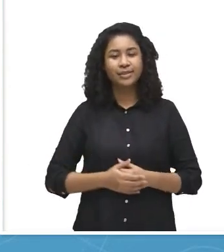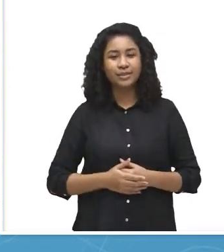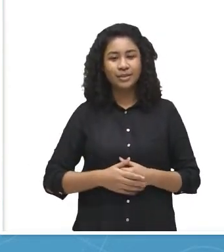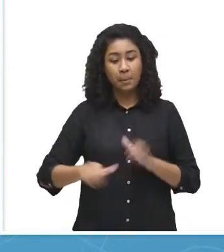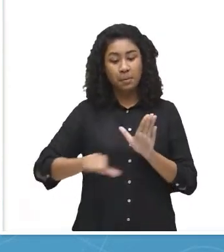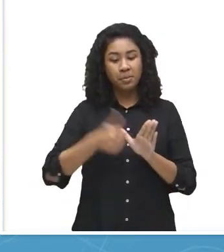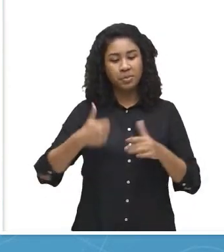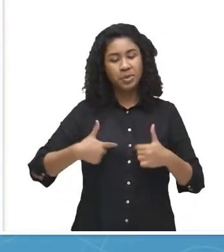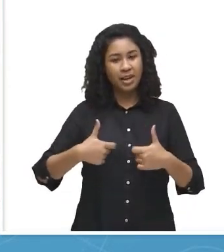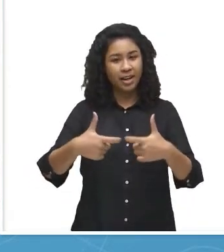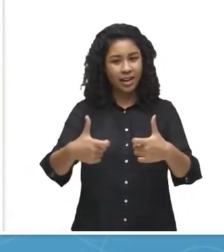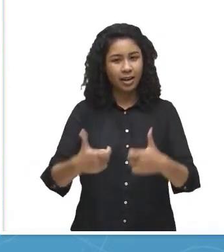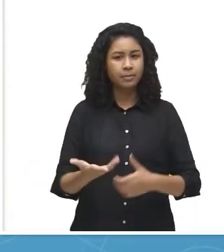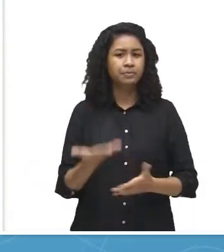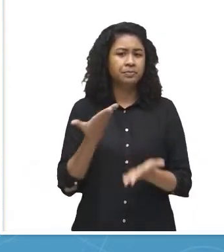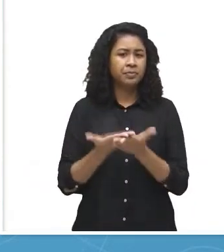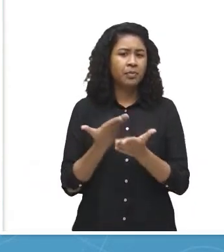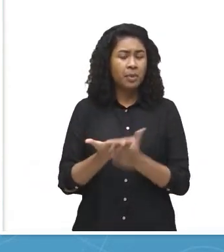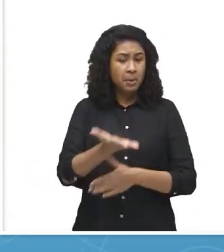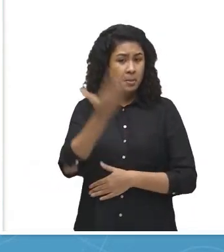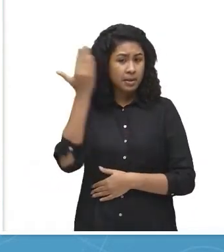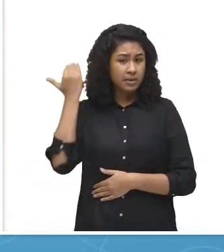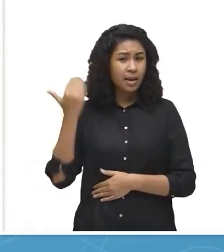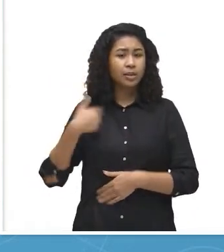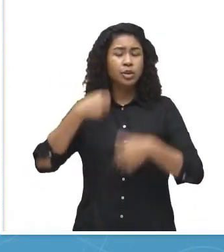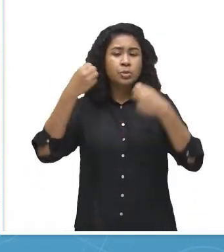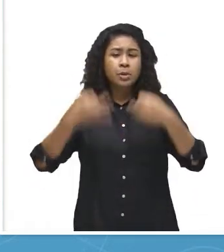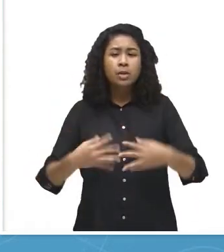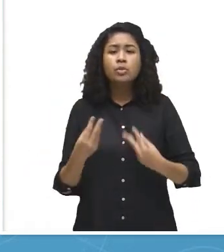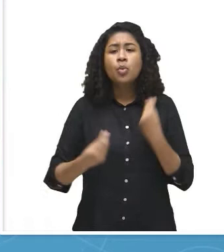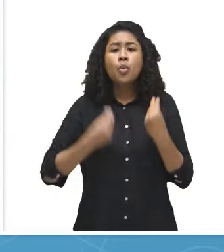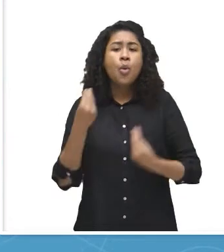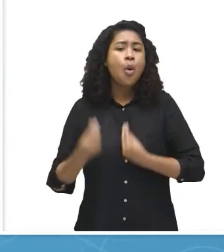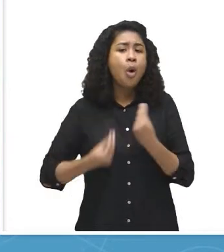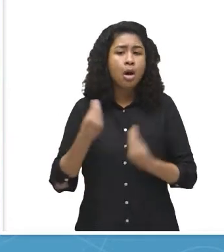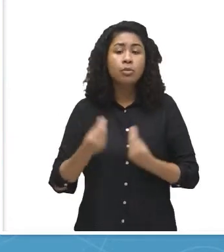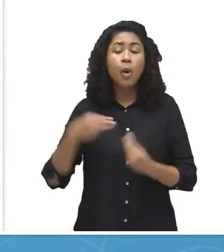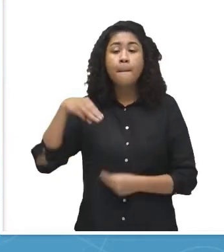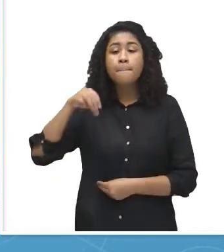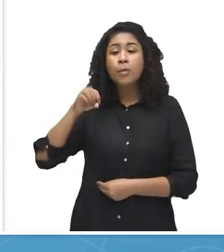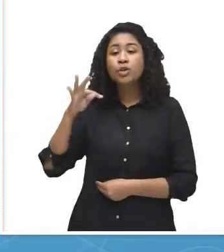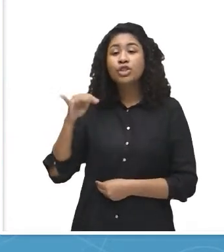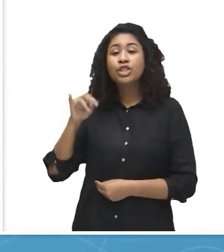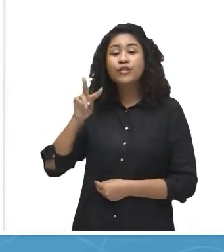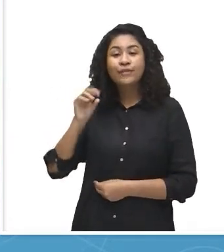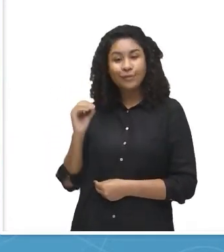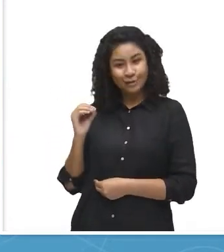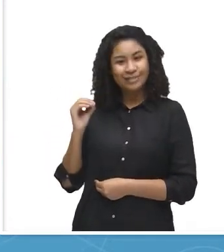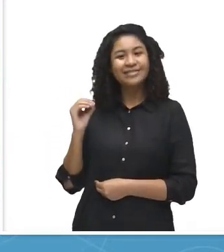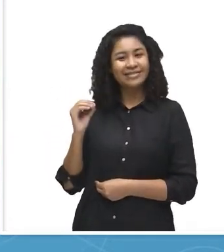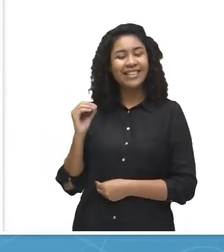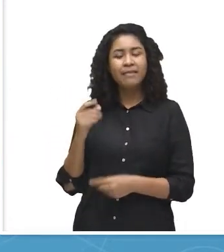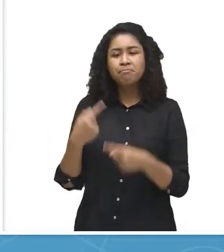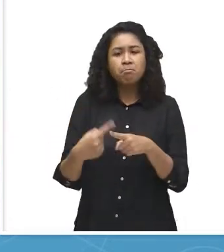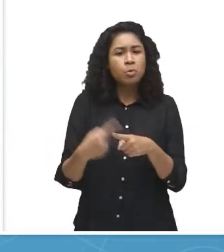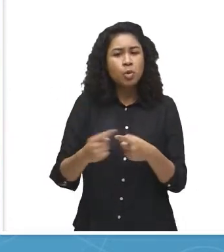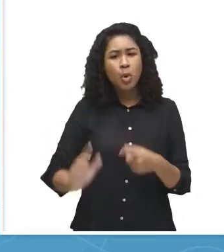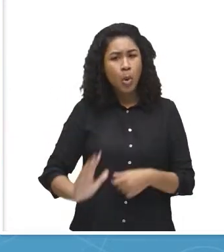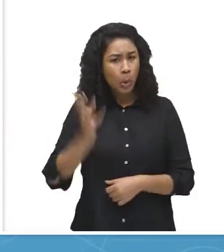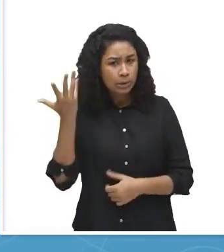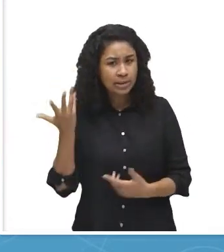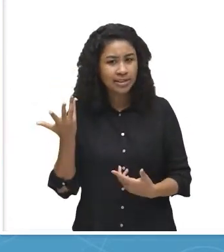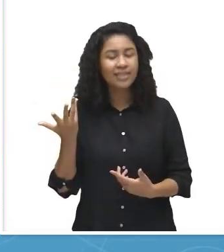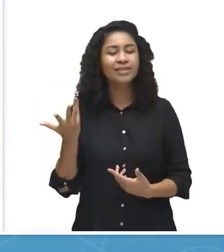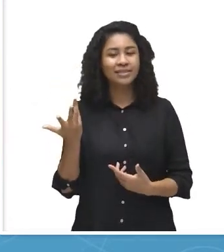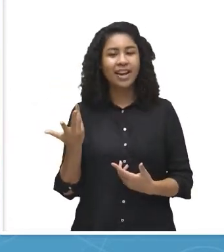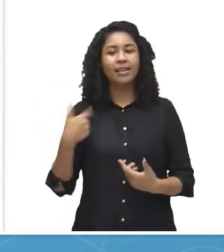o que motivou esse acontecimento histórico que foi a Primeira Grande Guerra, a mãe de todas as guerras.